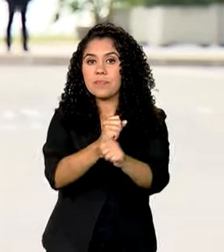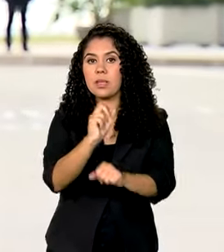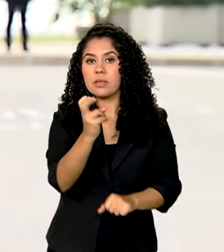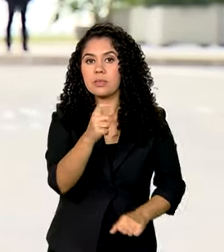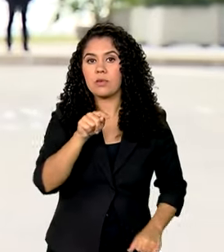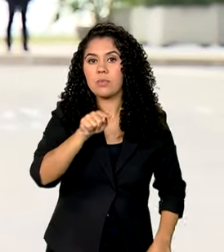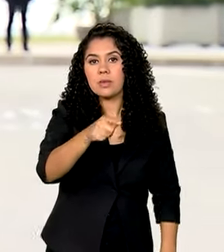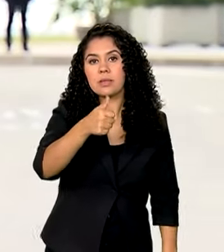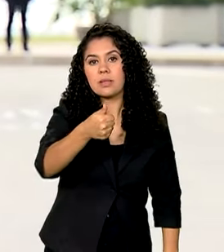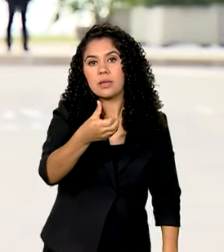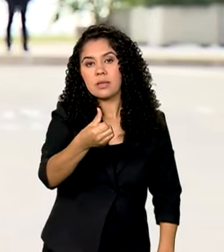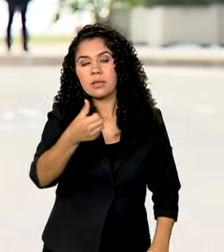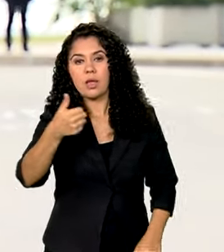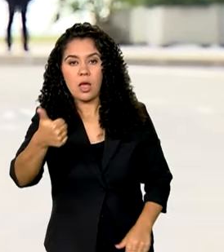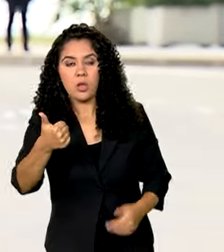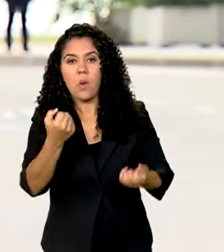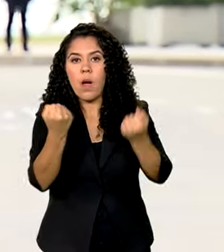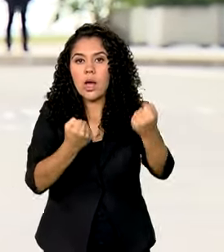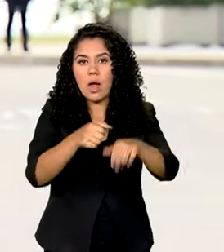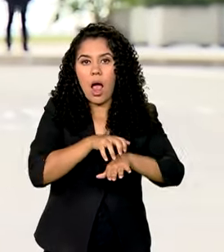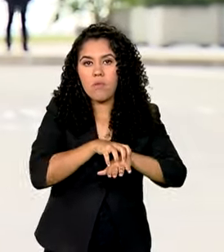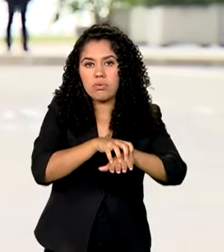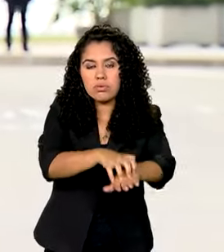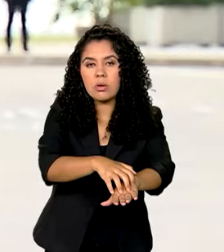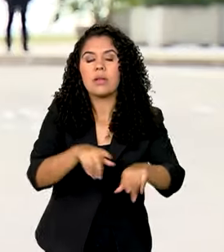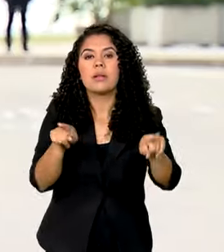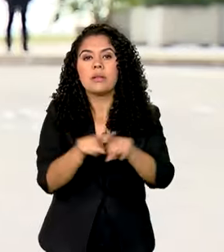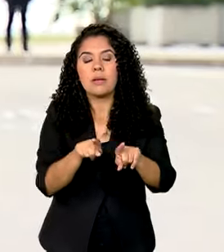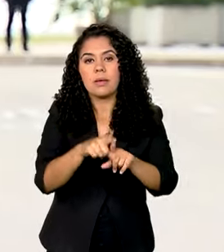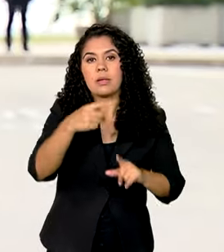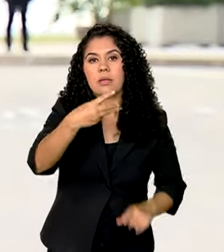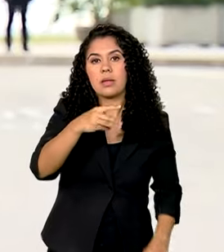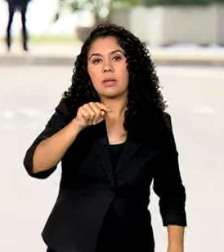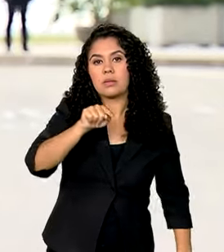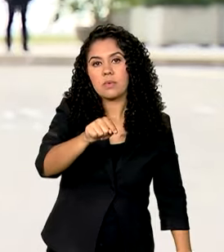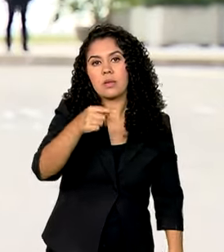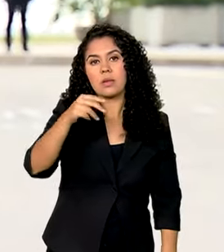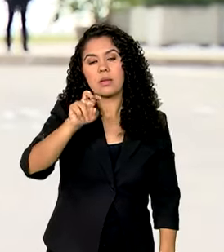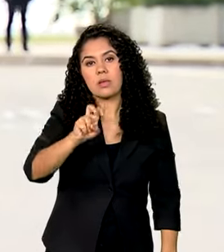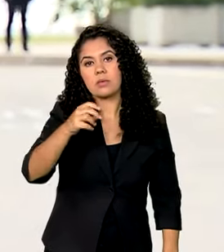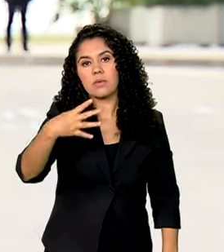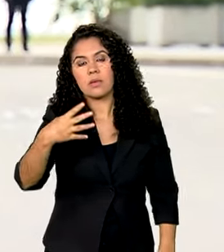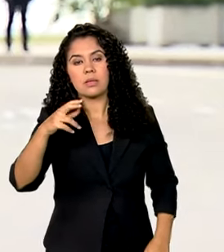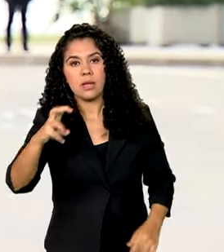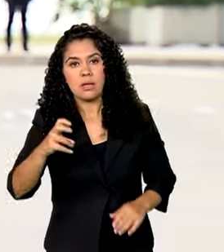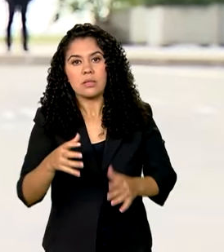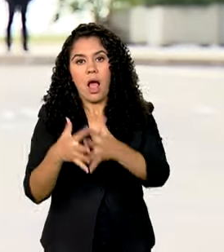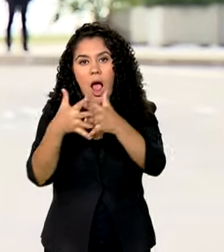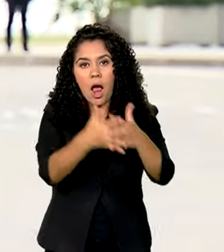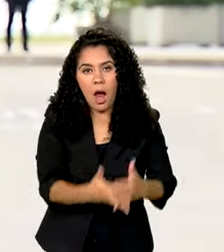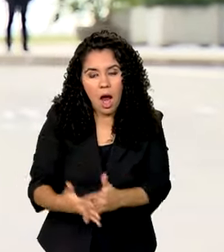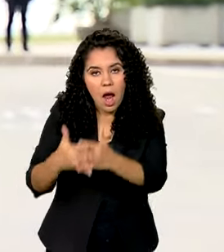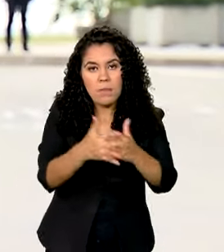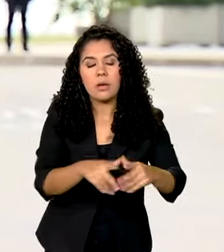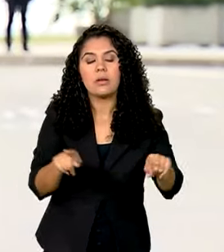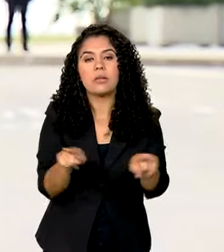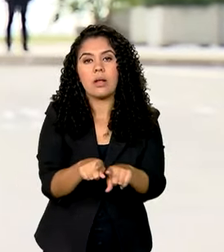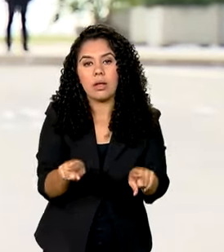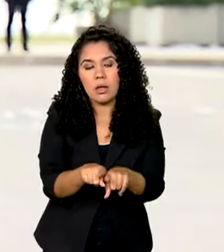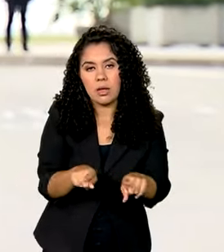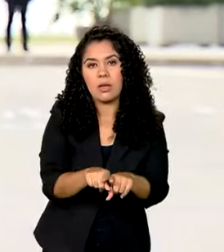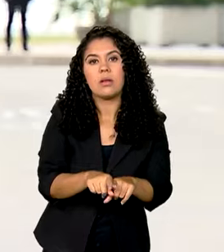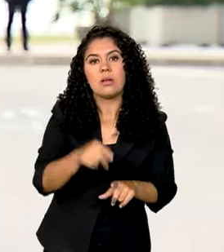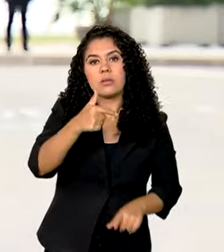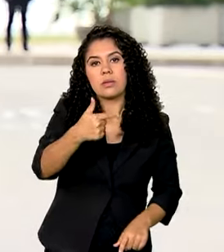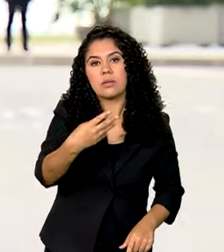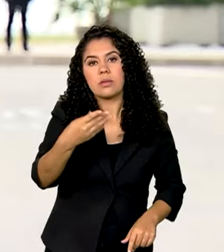5.161 veículos leves, 3.045 veículos pesados, 296 embarcações, 12